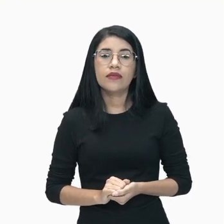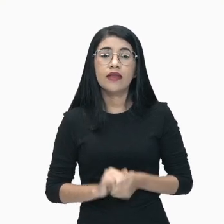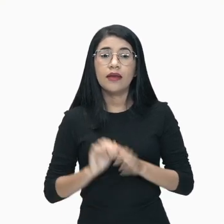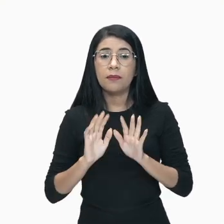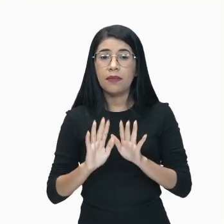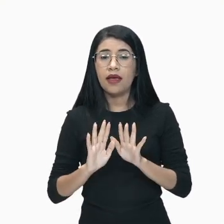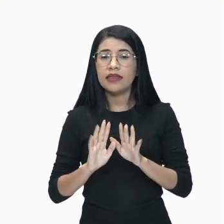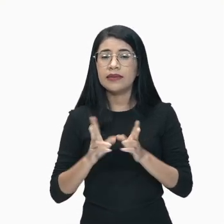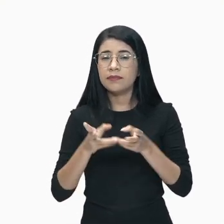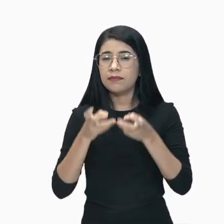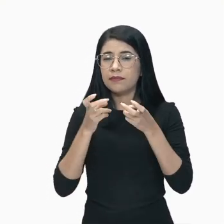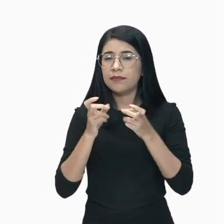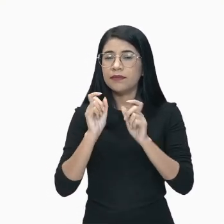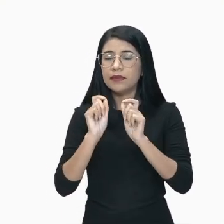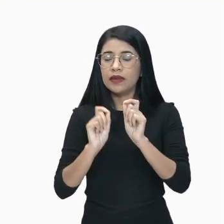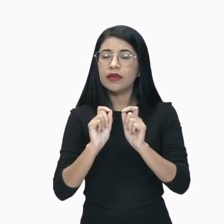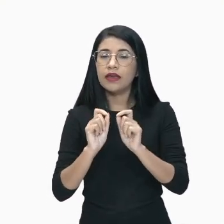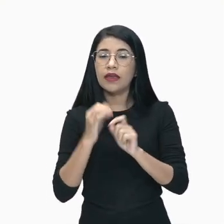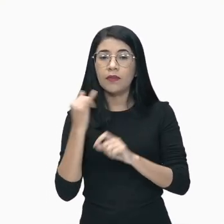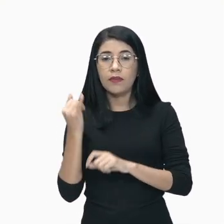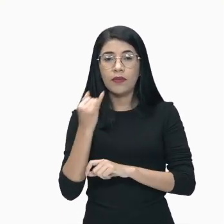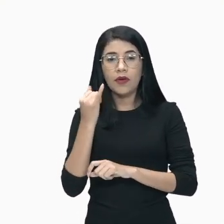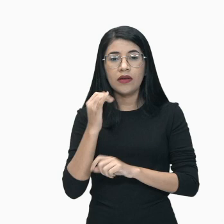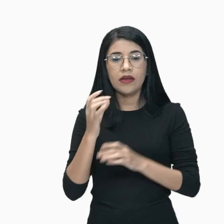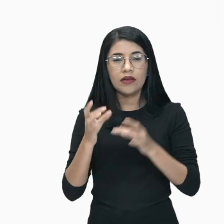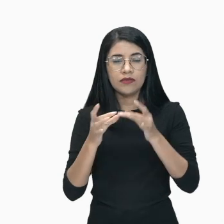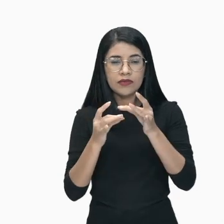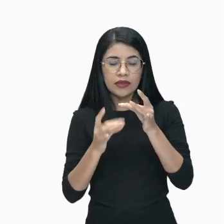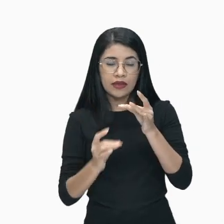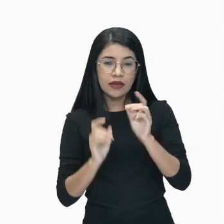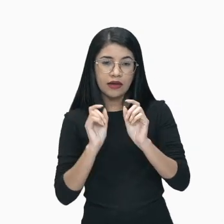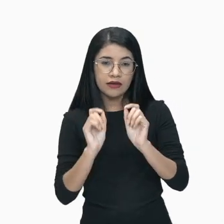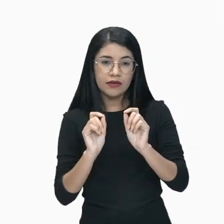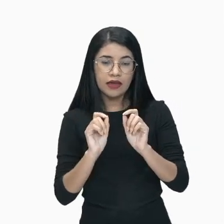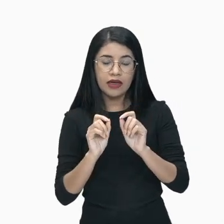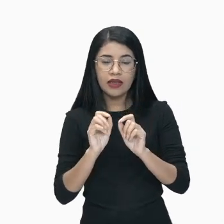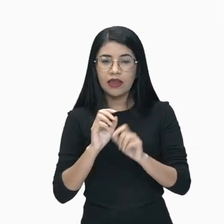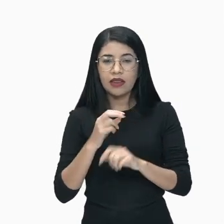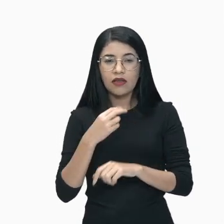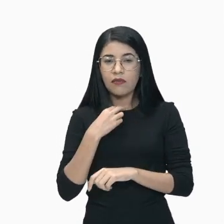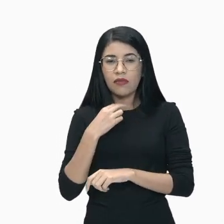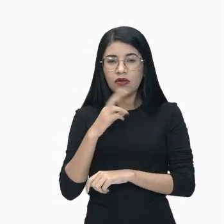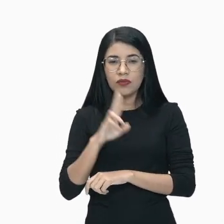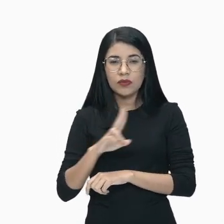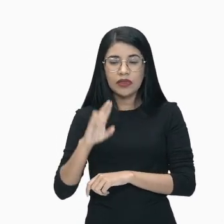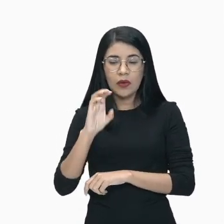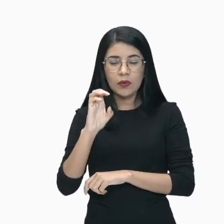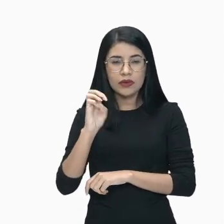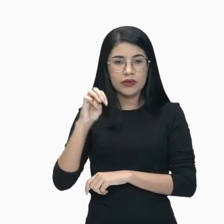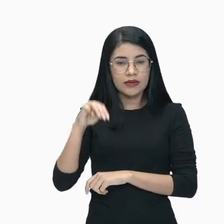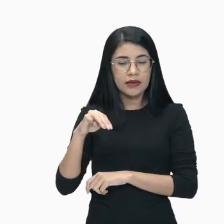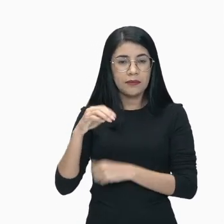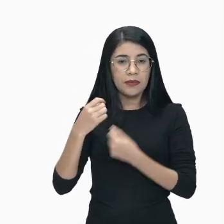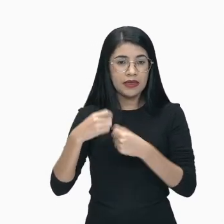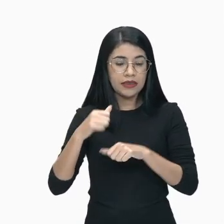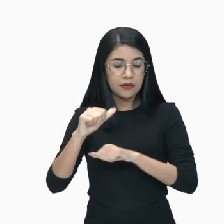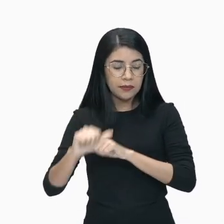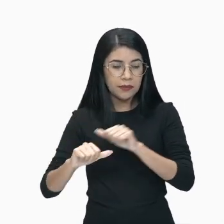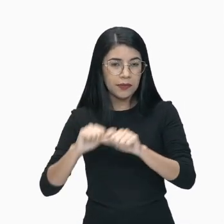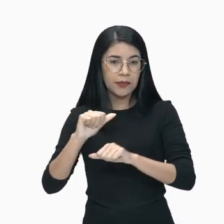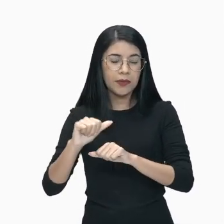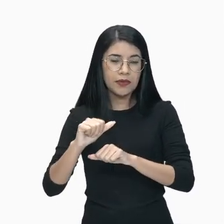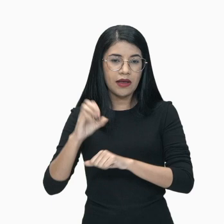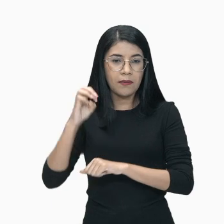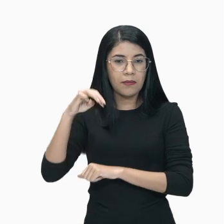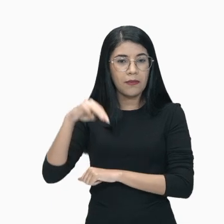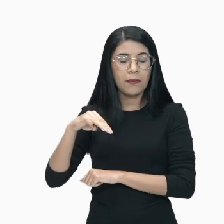nesse exercício, tá, gente? Eu não posso usar esse valor aqui em centímetro. Eu tenho que transformar em metro. Para